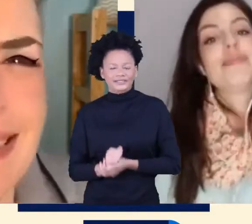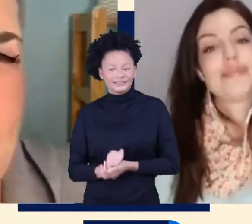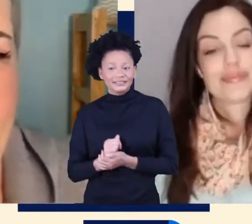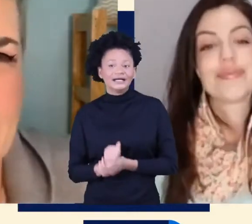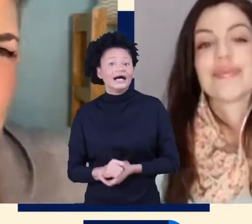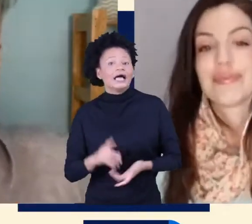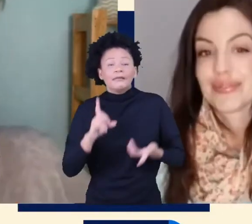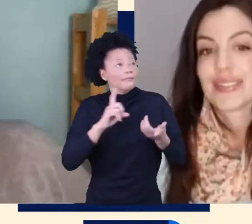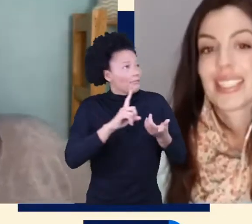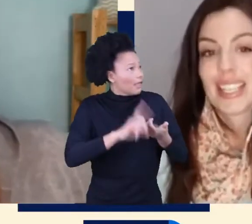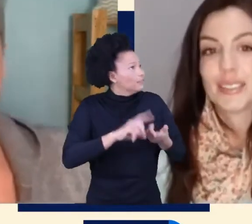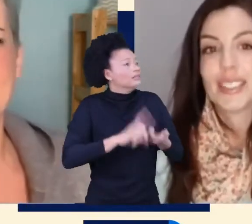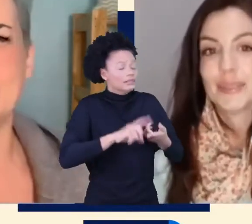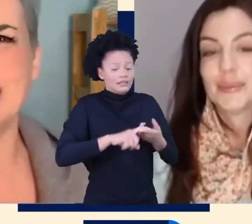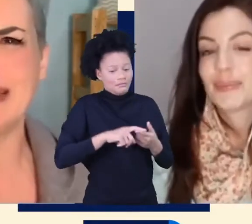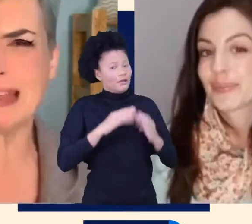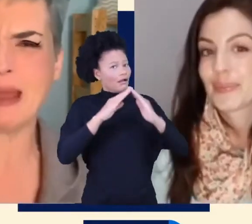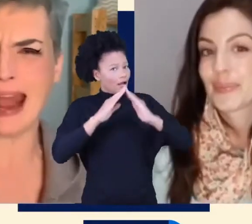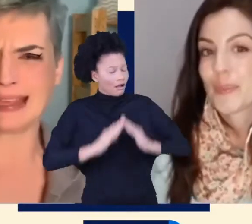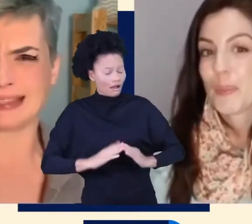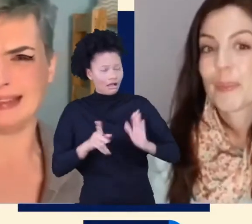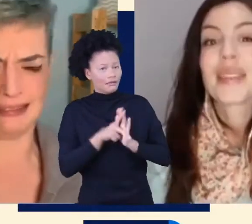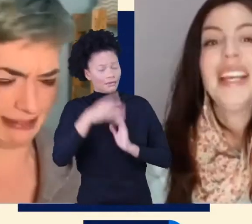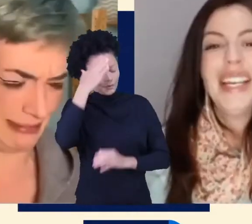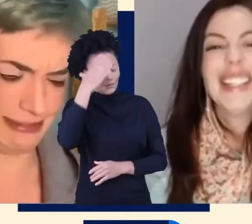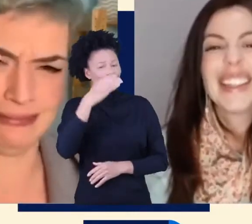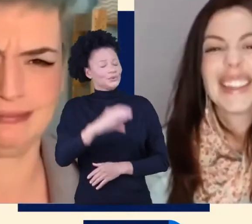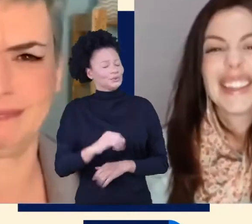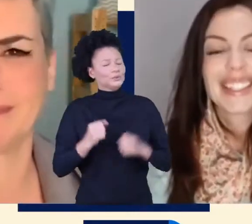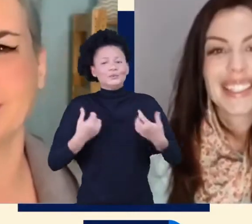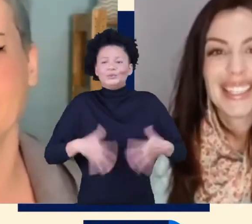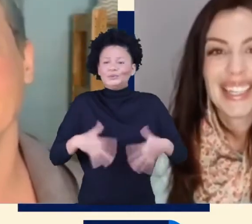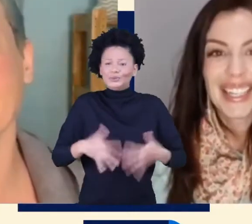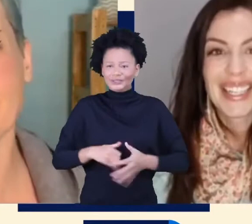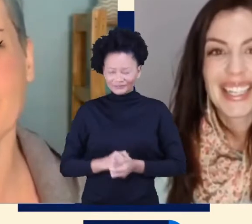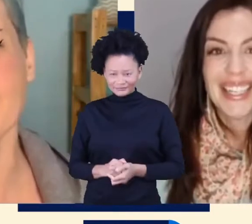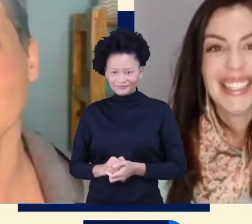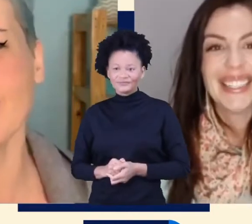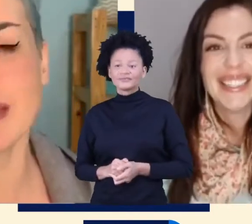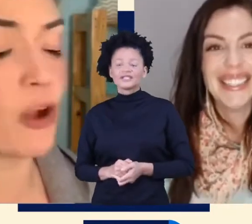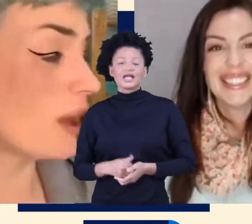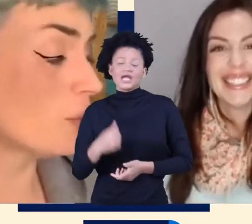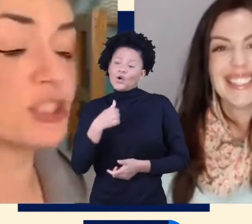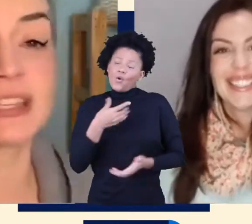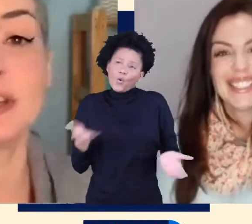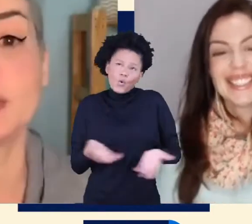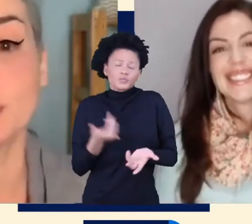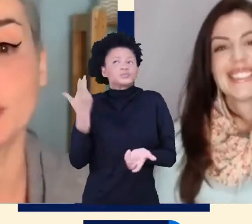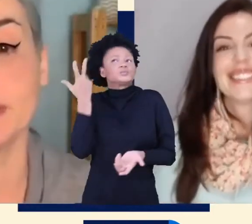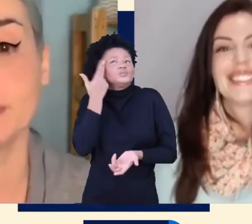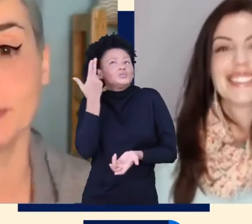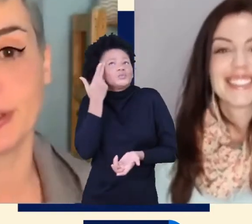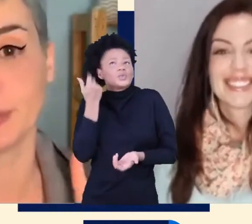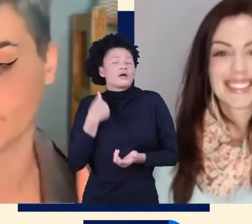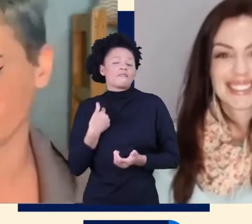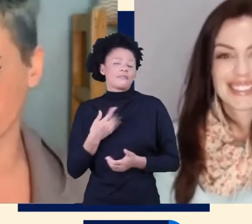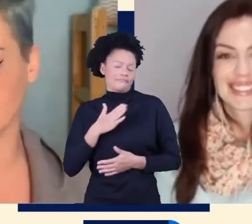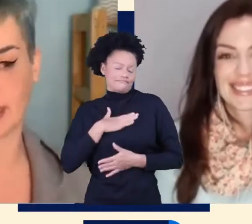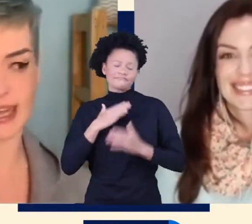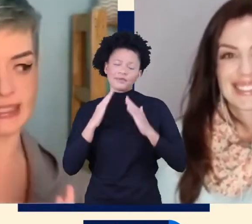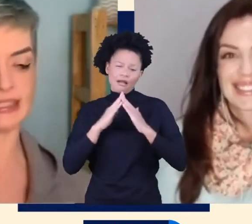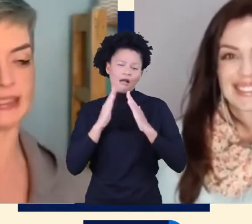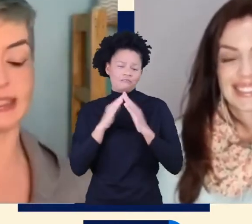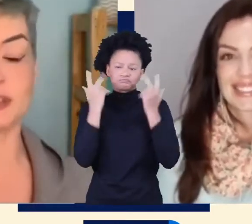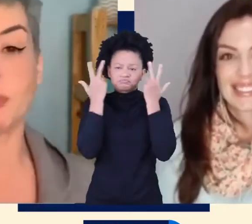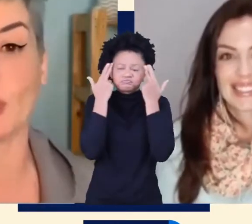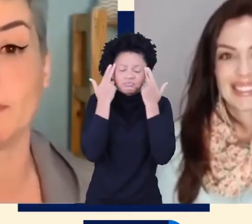mulher. Até pra quem mora em Curitiba, Deus o livre, ninguém merece. É, né? Mas, ó, hoje até não tô com tanto frio. Aqui